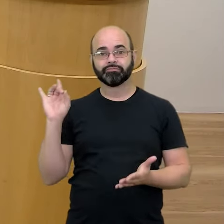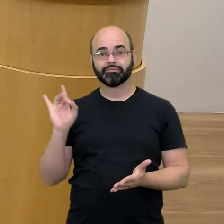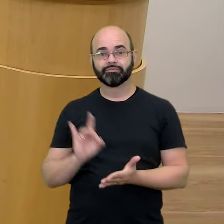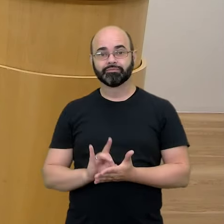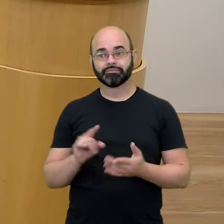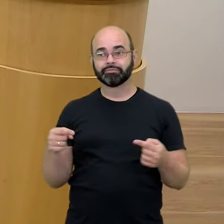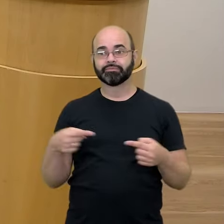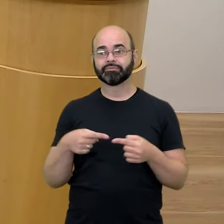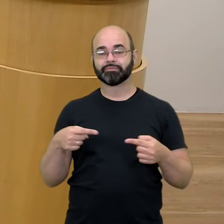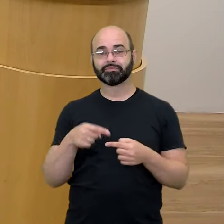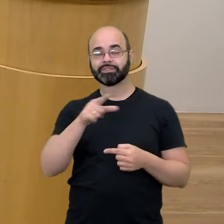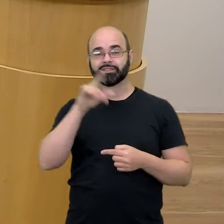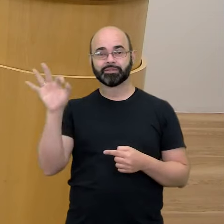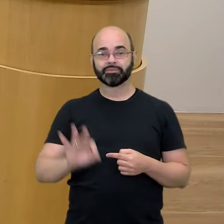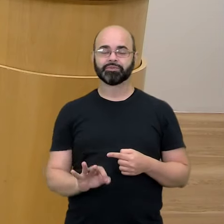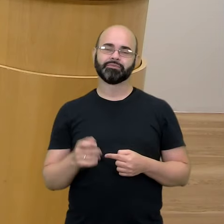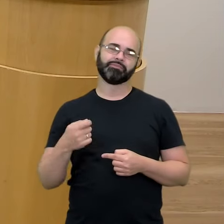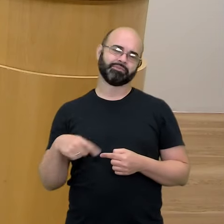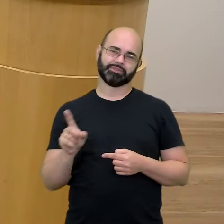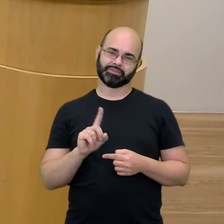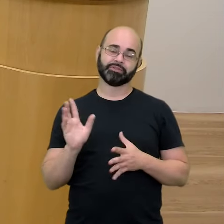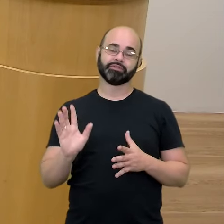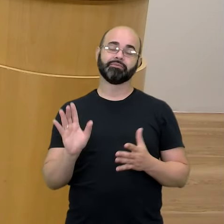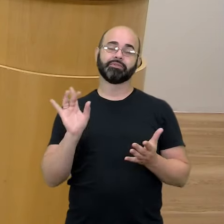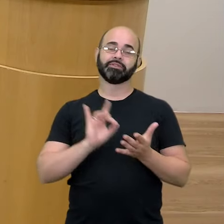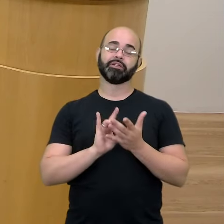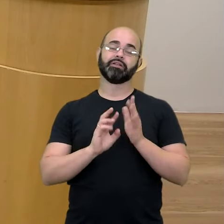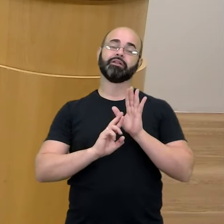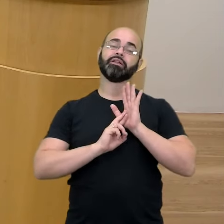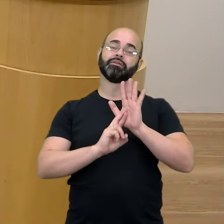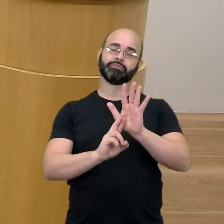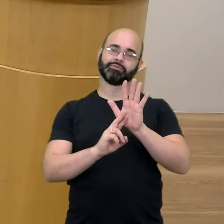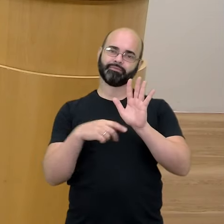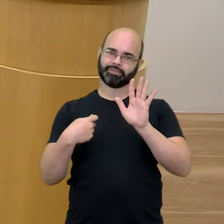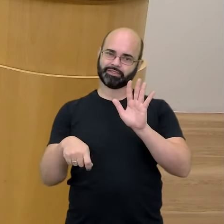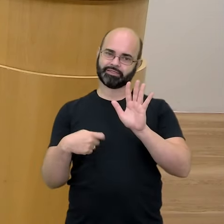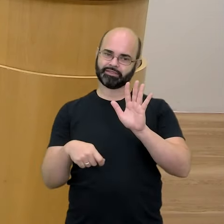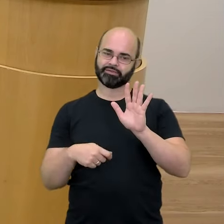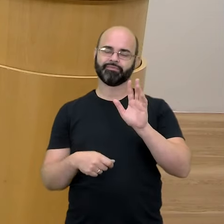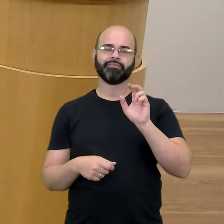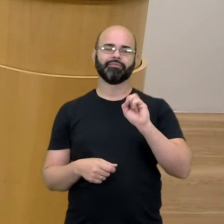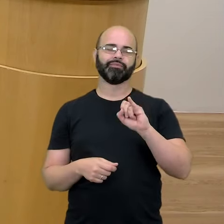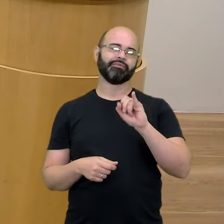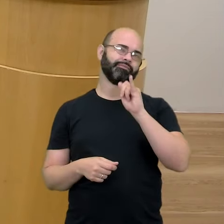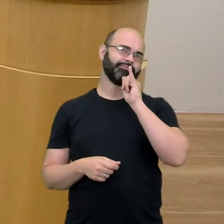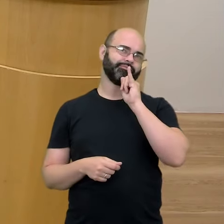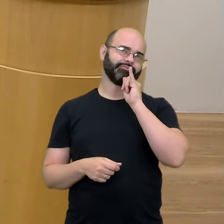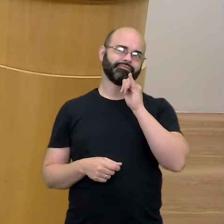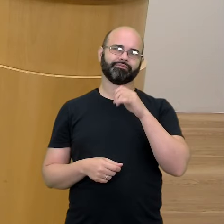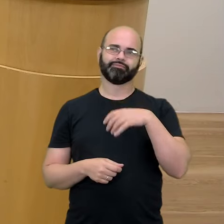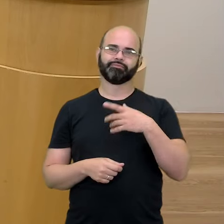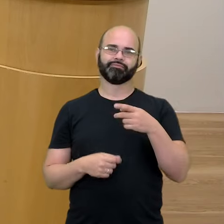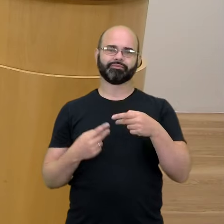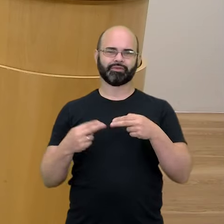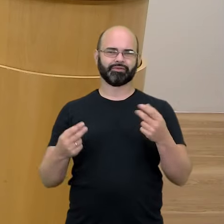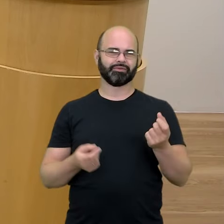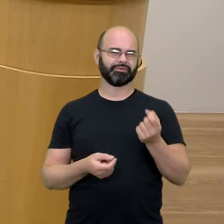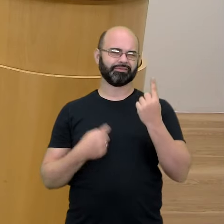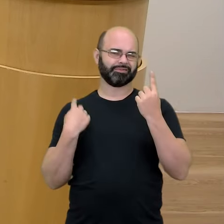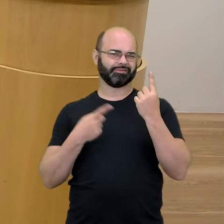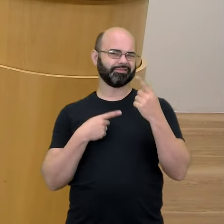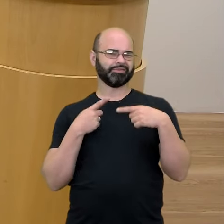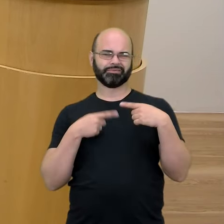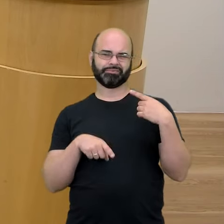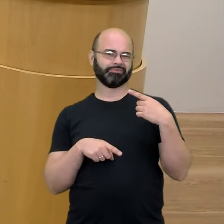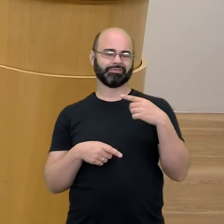alguma forma ela é uma representação da realidade. Então, se a gente começa a ler apenas elementos que são estranhos a nós